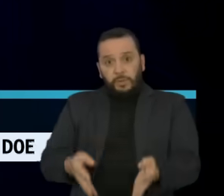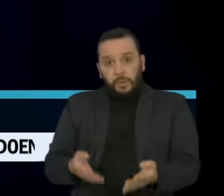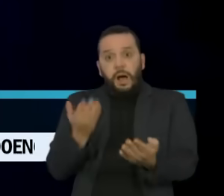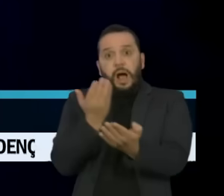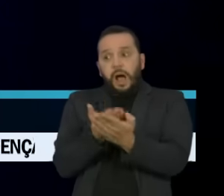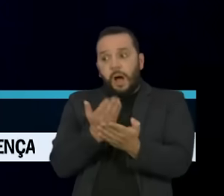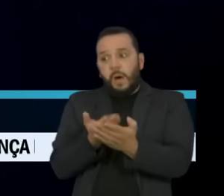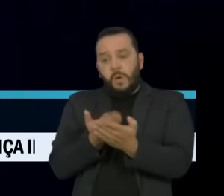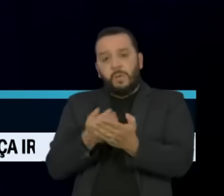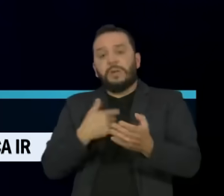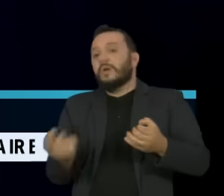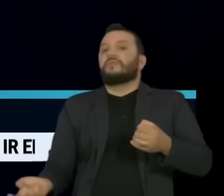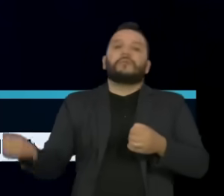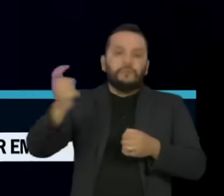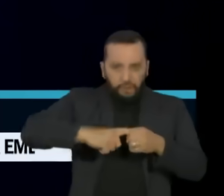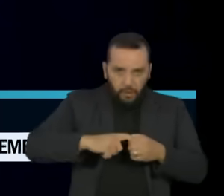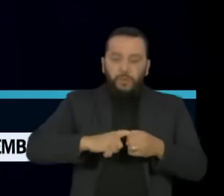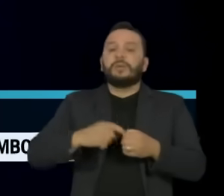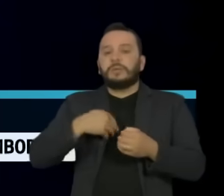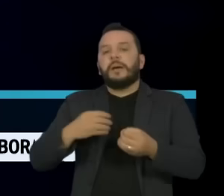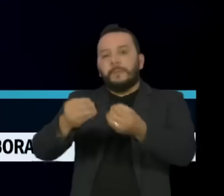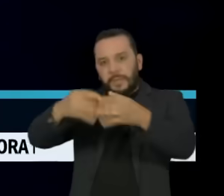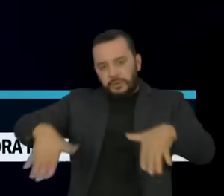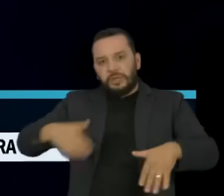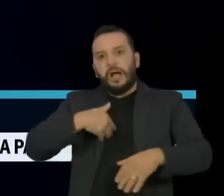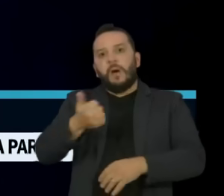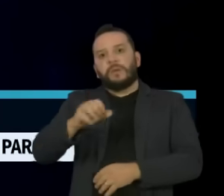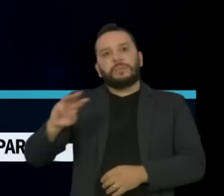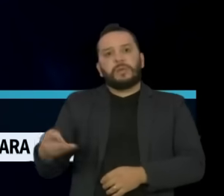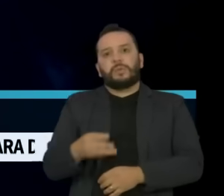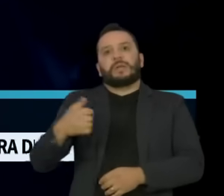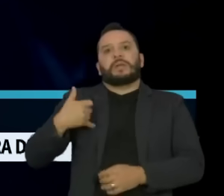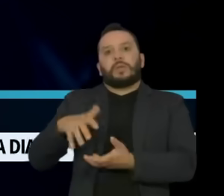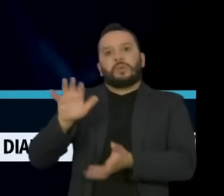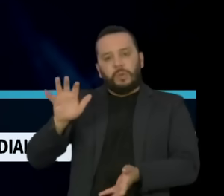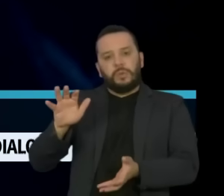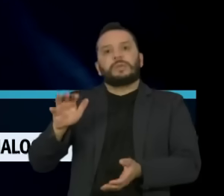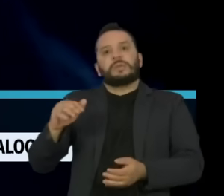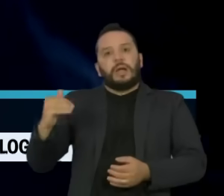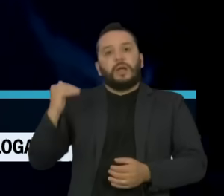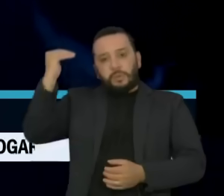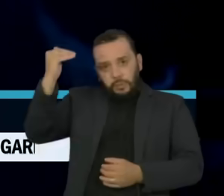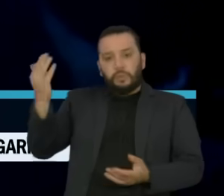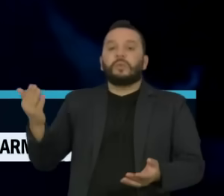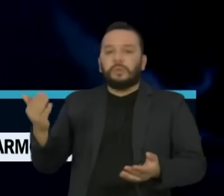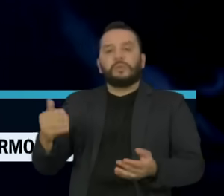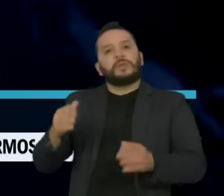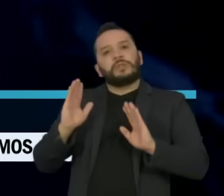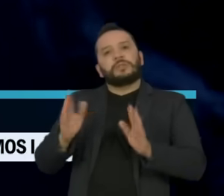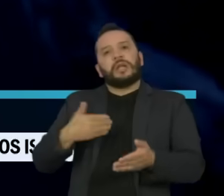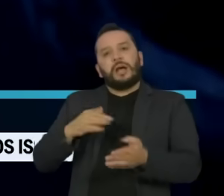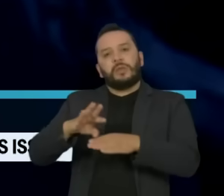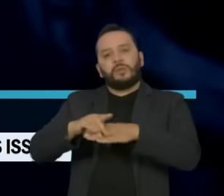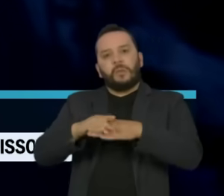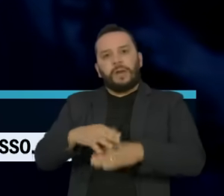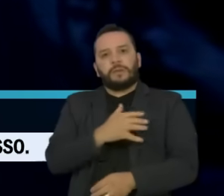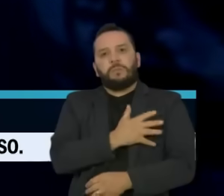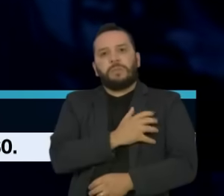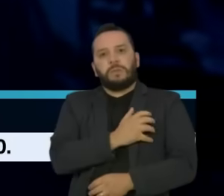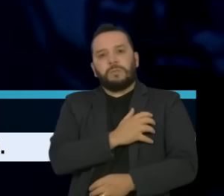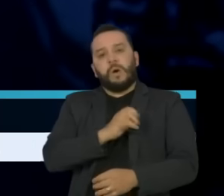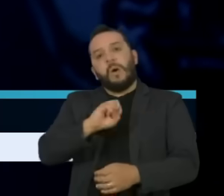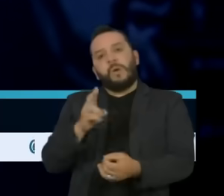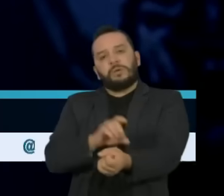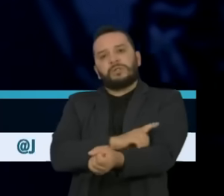de 9 milhões de idosos e adultos com problemas de saúde, como diabetes ou doenças cardíacas. A maior parte deles,